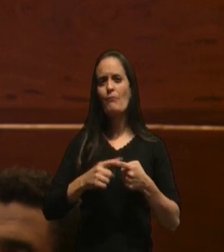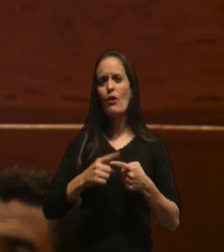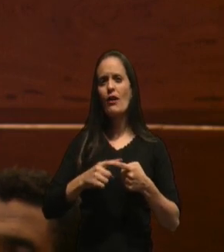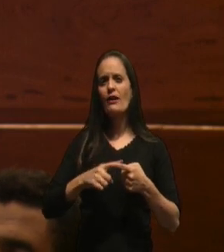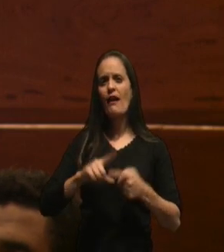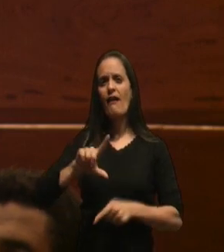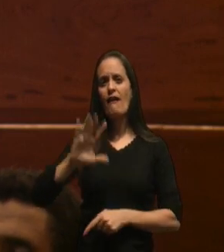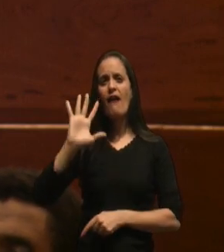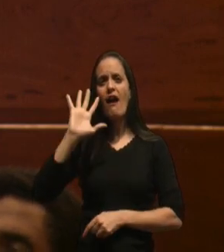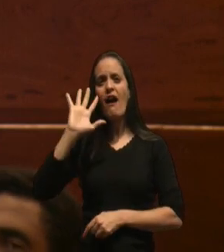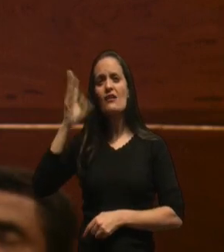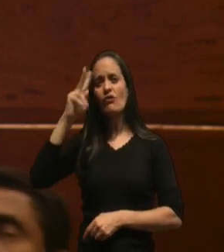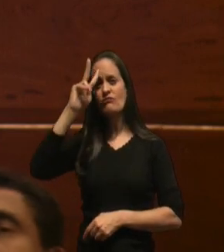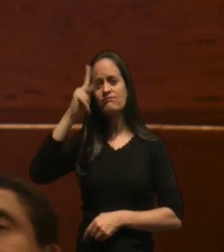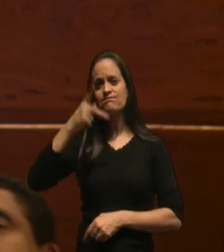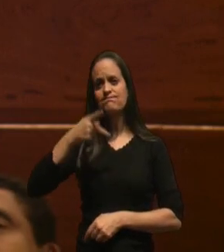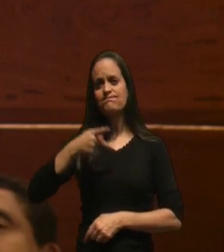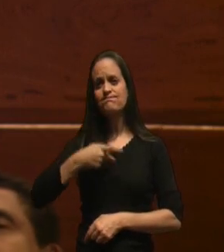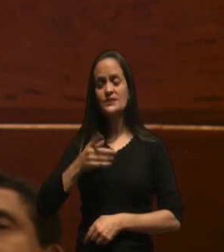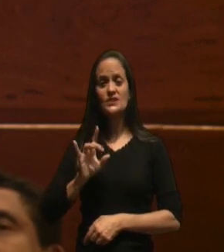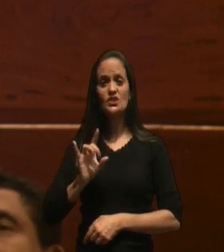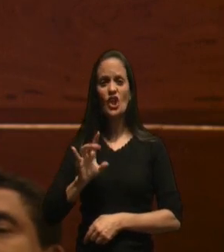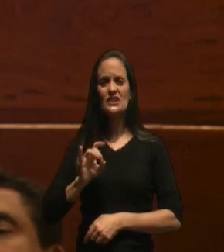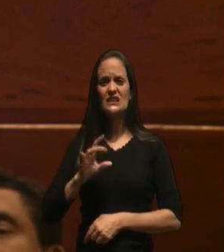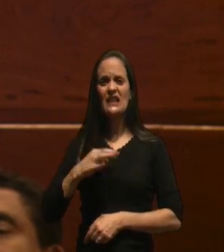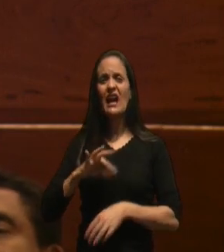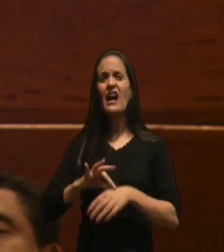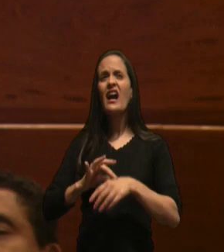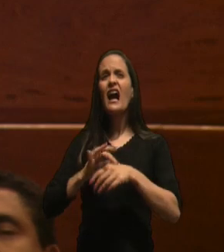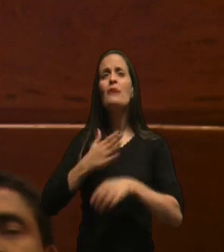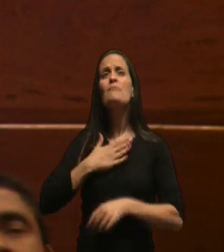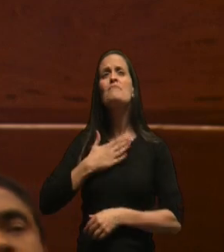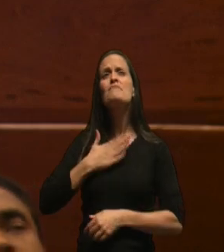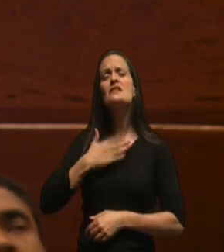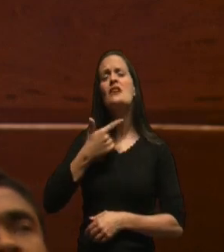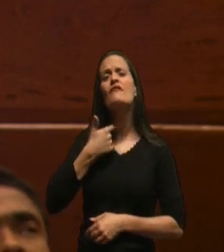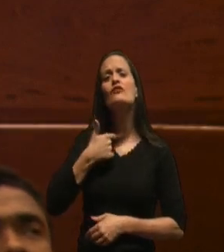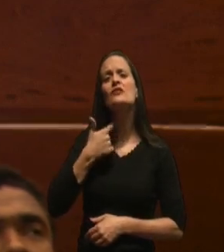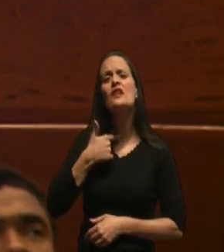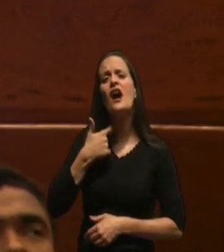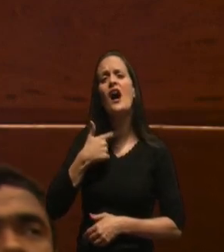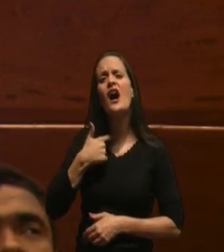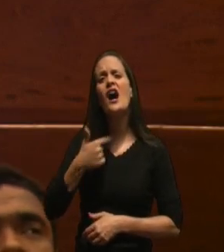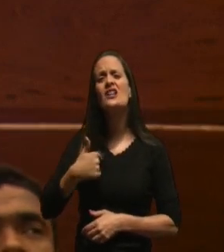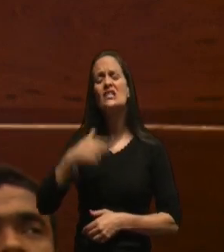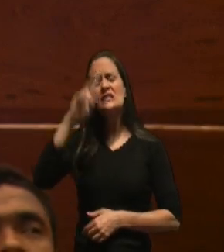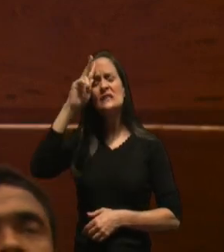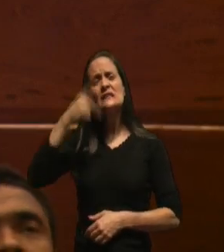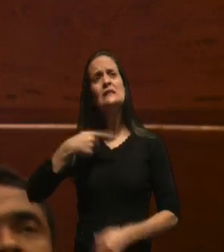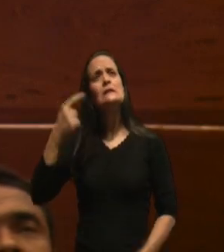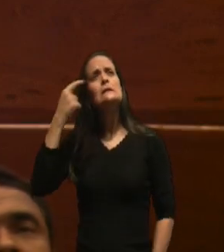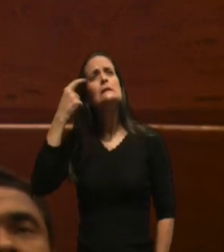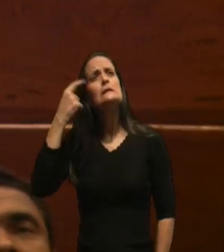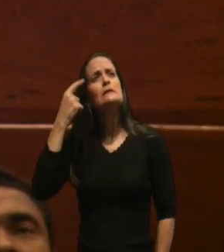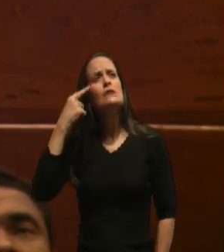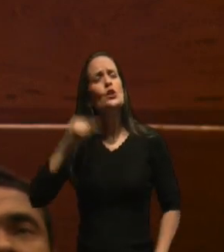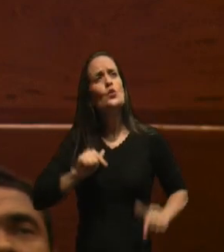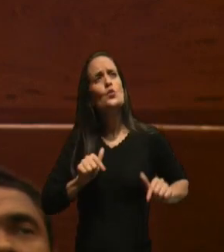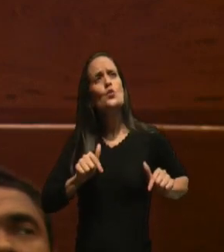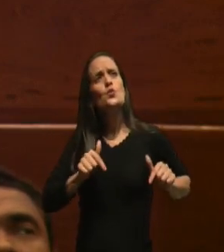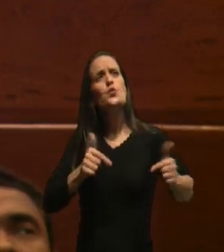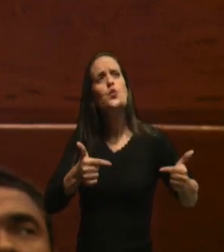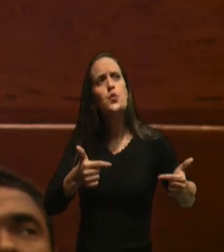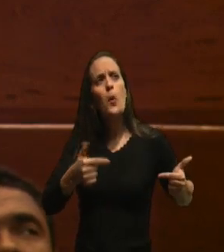impensadamente, agem carnalmente, agem pelo impulso, pensando que estão lutando a luta